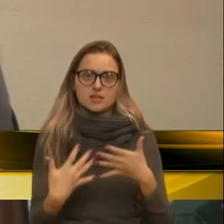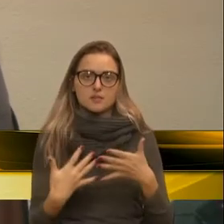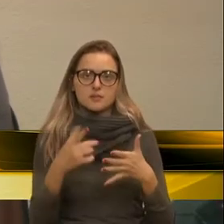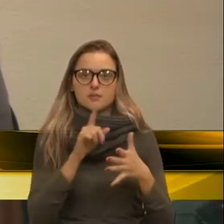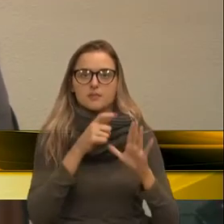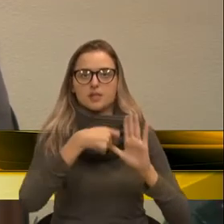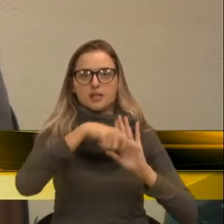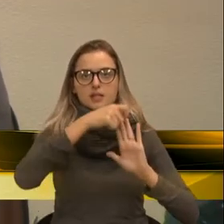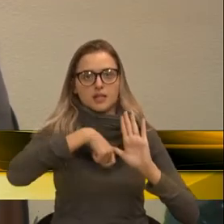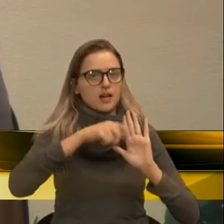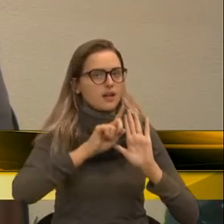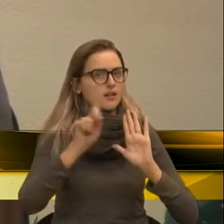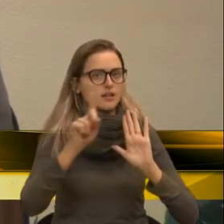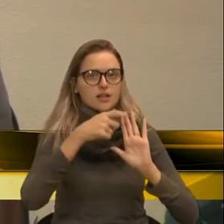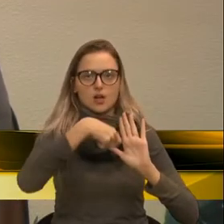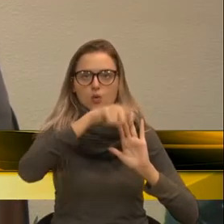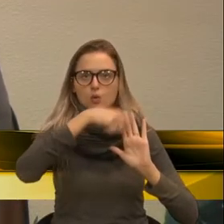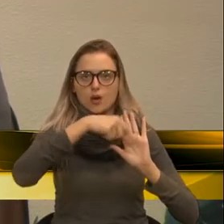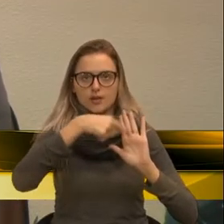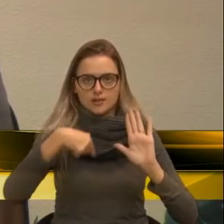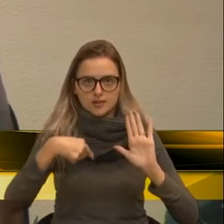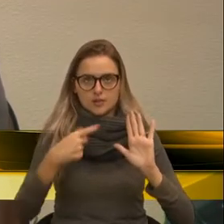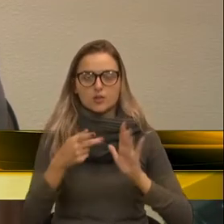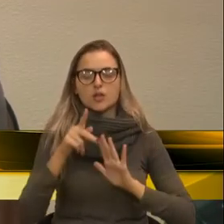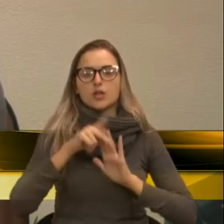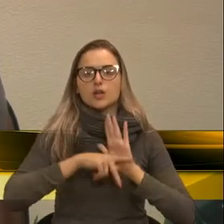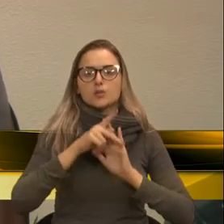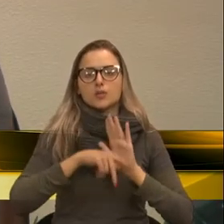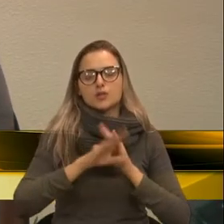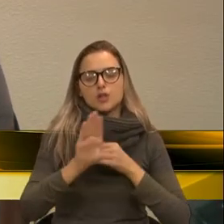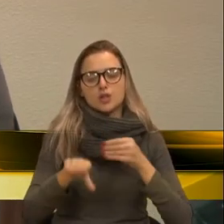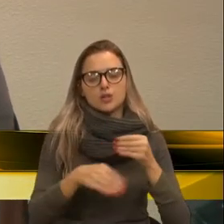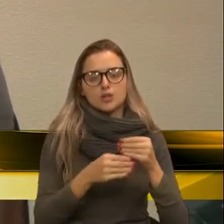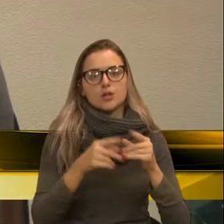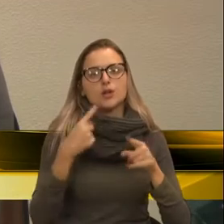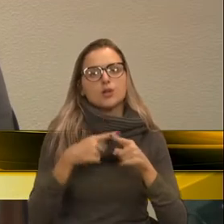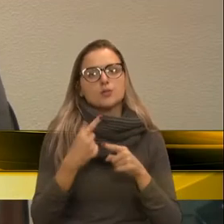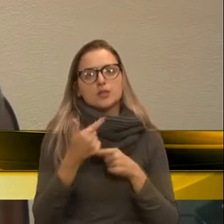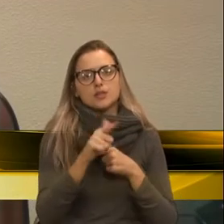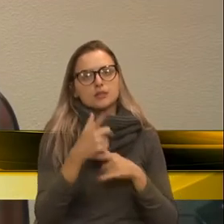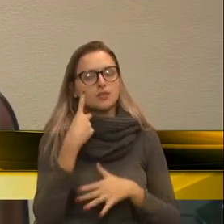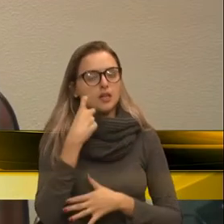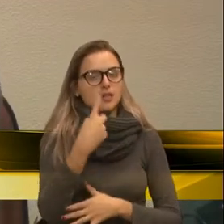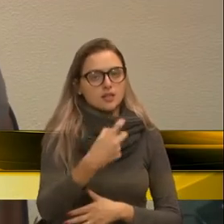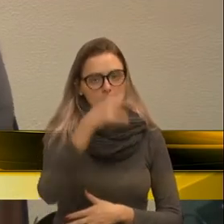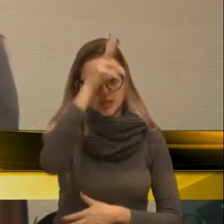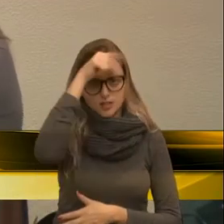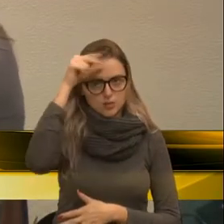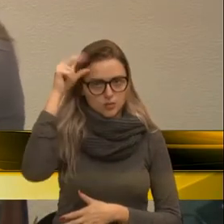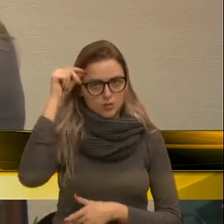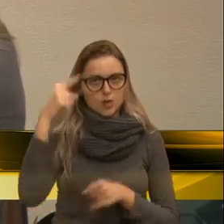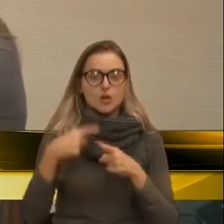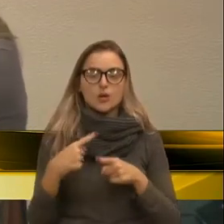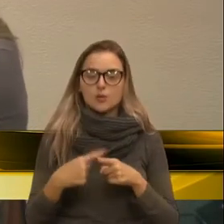veto total ao projeto de lei complementar por ausência de interesse público, visto que a